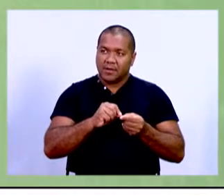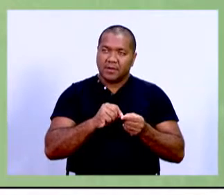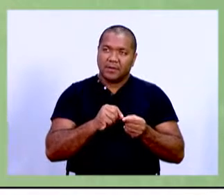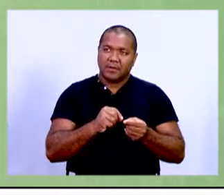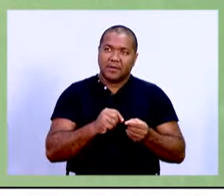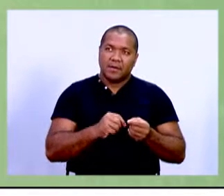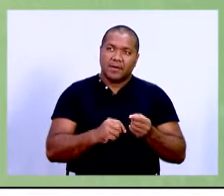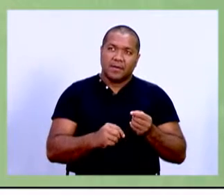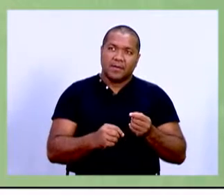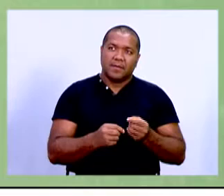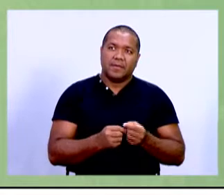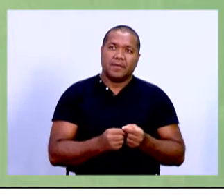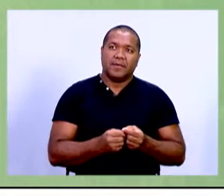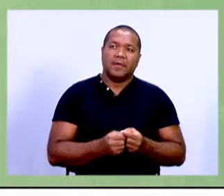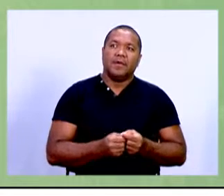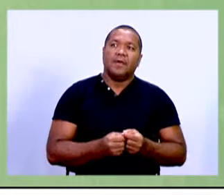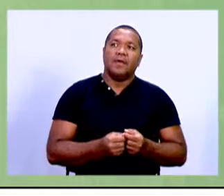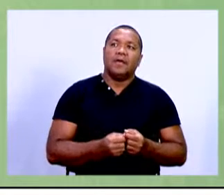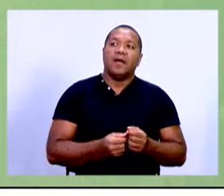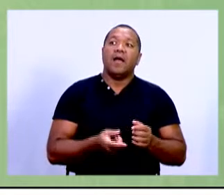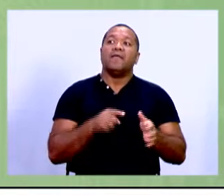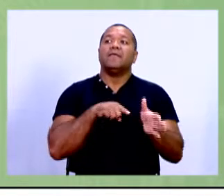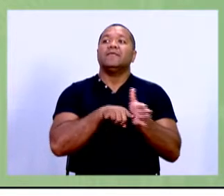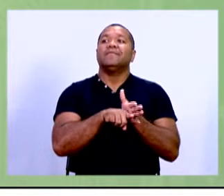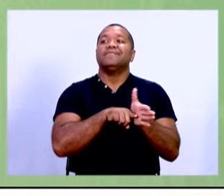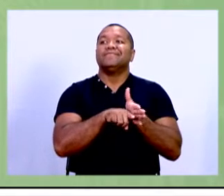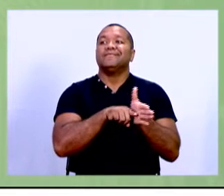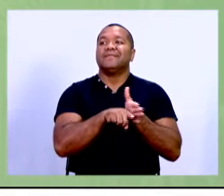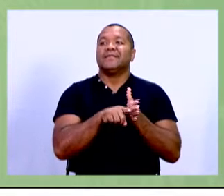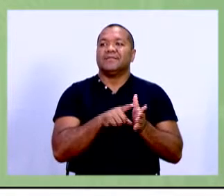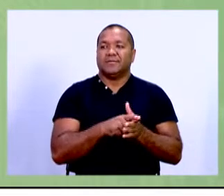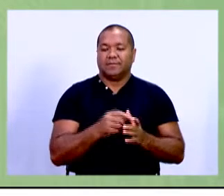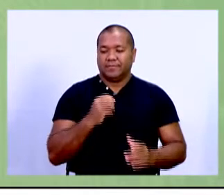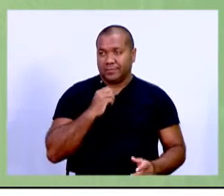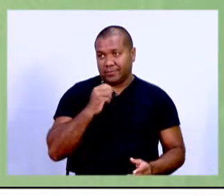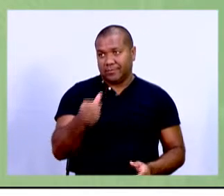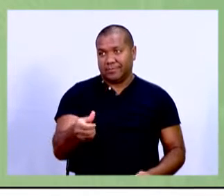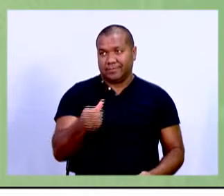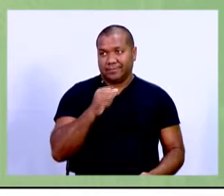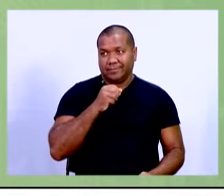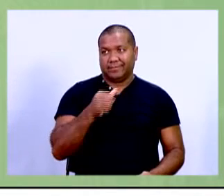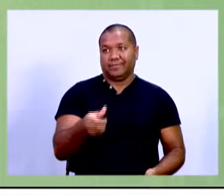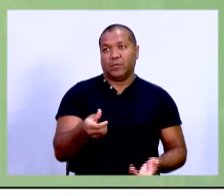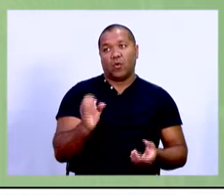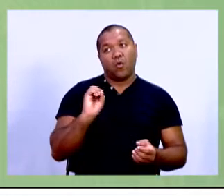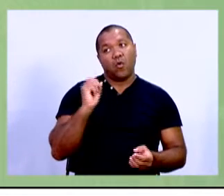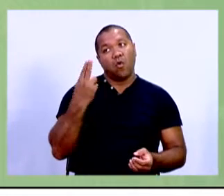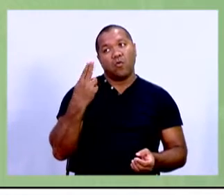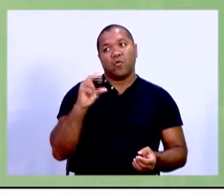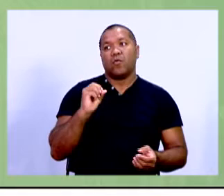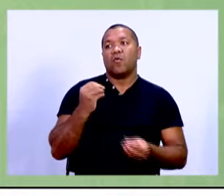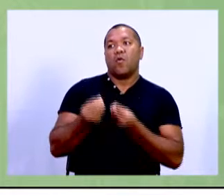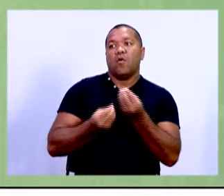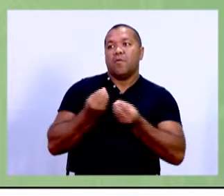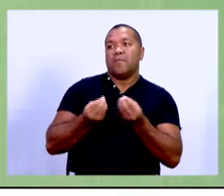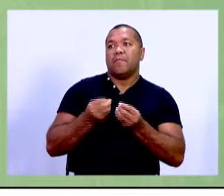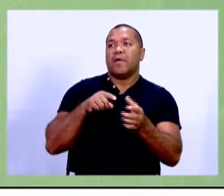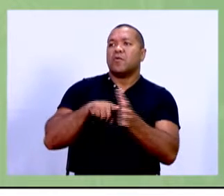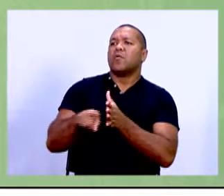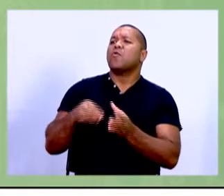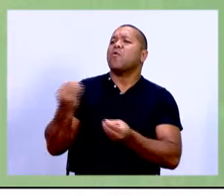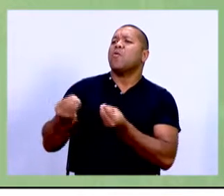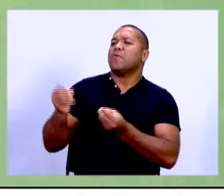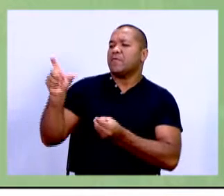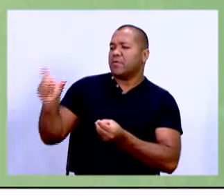de requisito é a entrevista, né? Então, ele pergunta: como o seu cliente solicita o